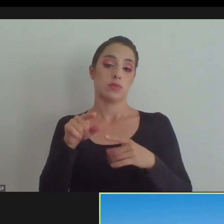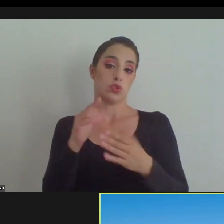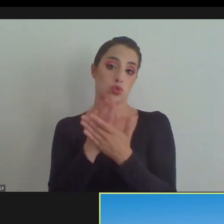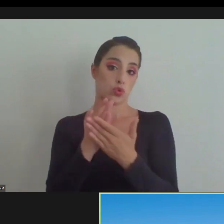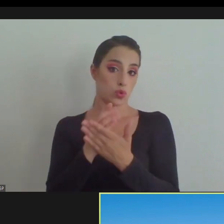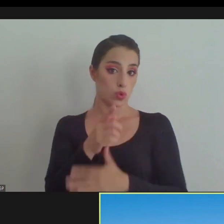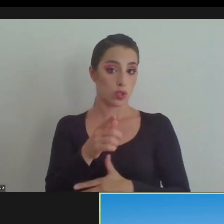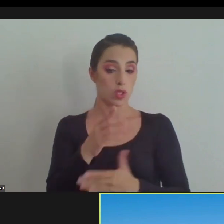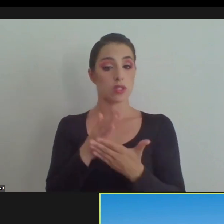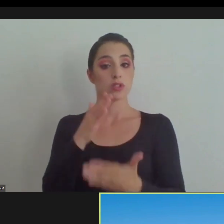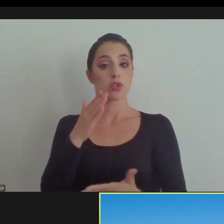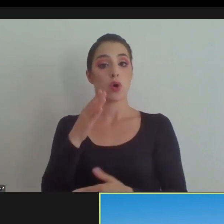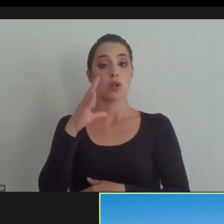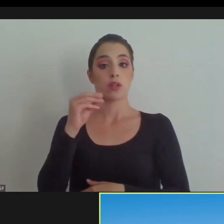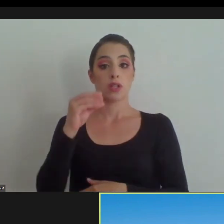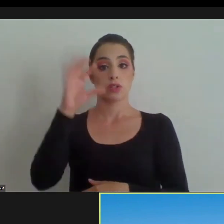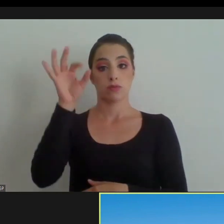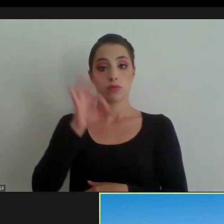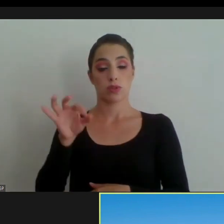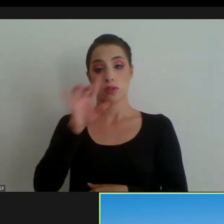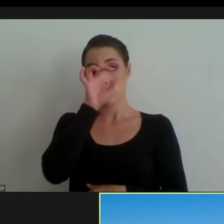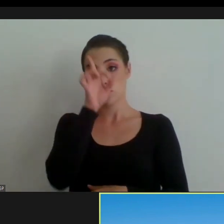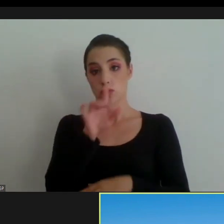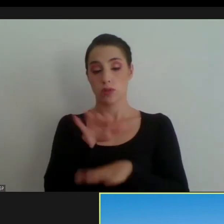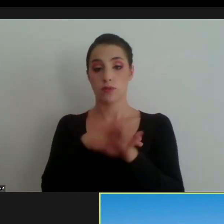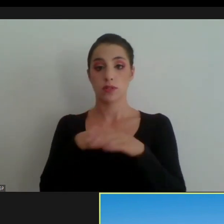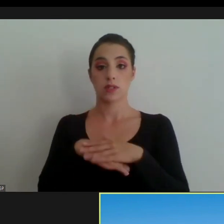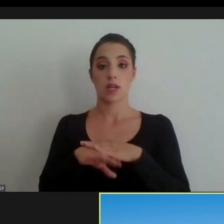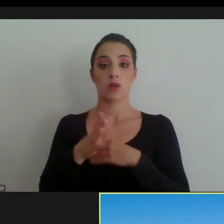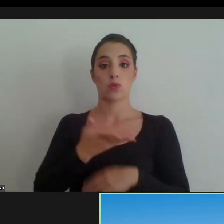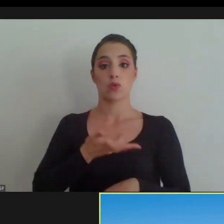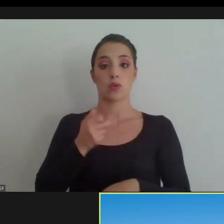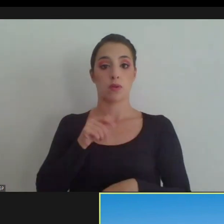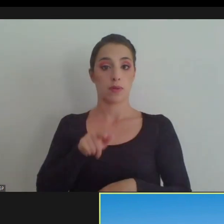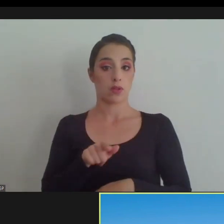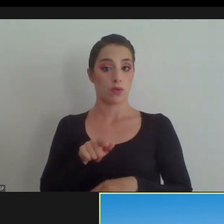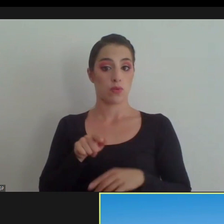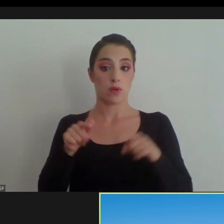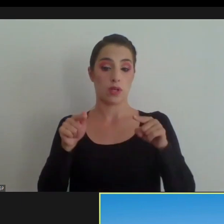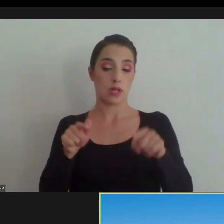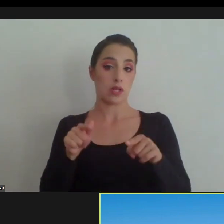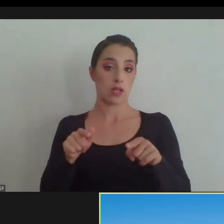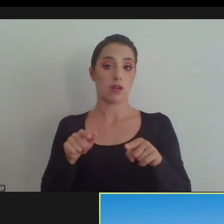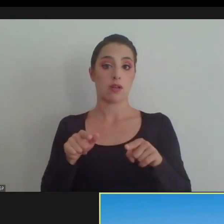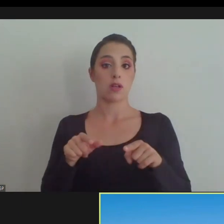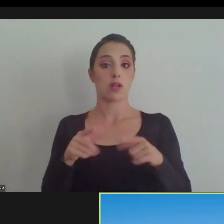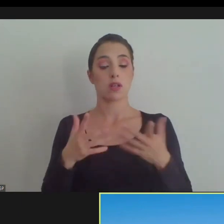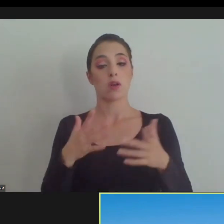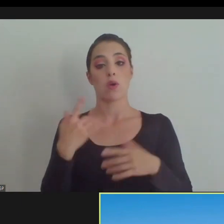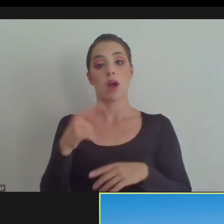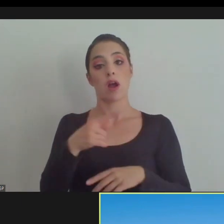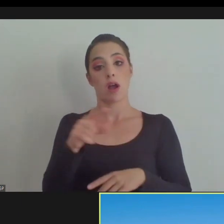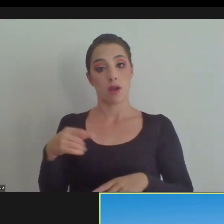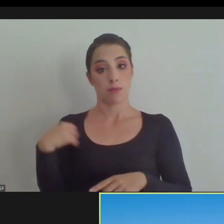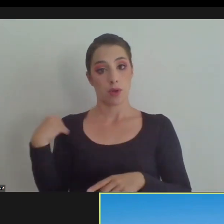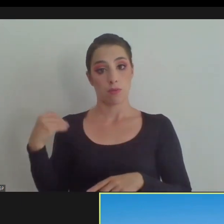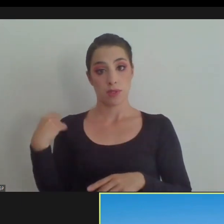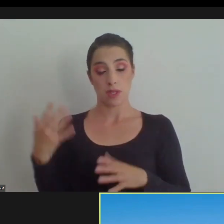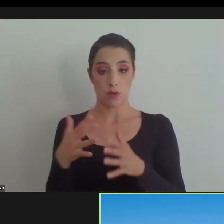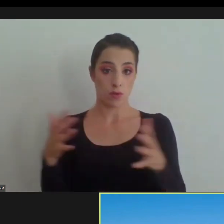só cerca de 10% dos professores fizeram doutoramento na Nova SPE. E por isso existe uma preocupação muito grande para